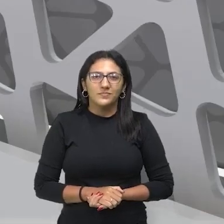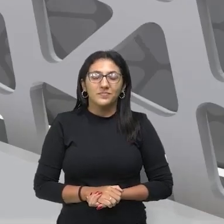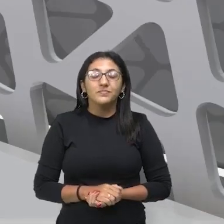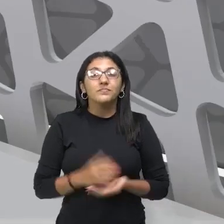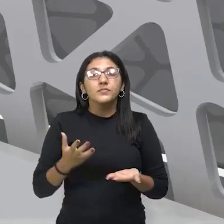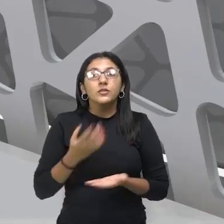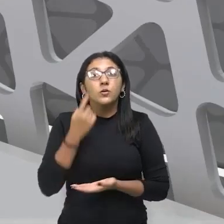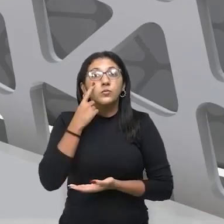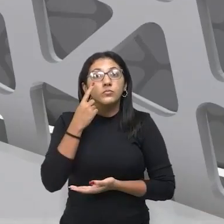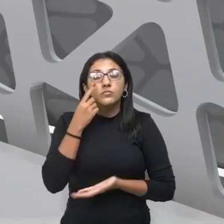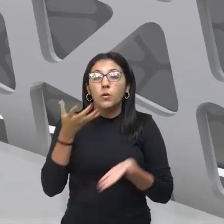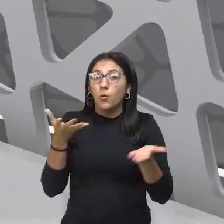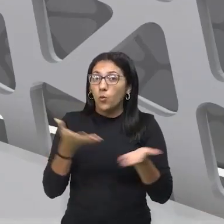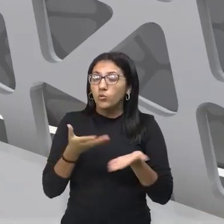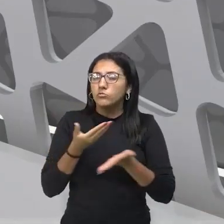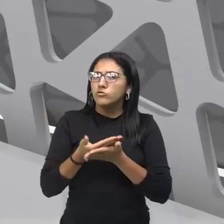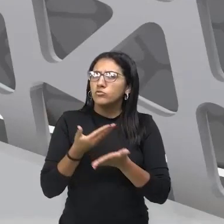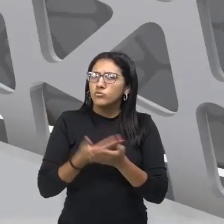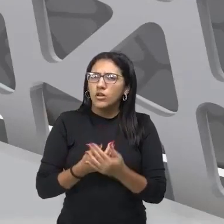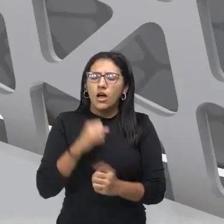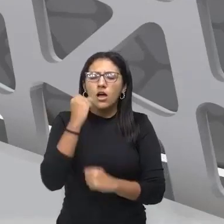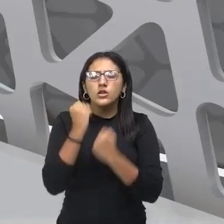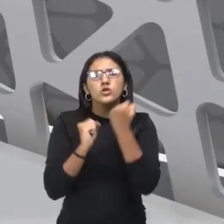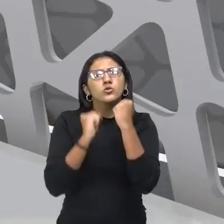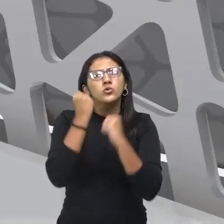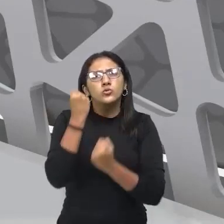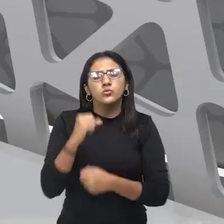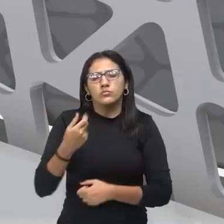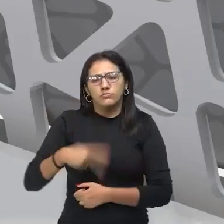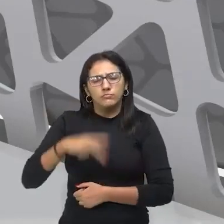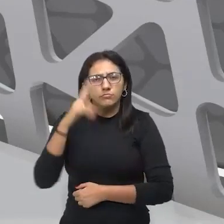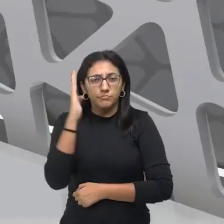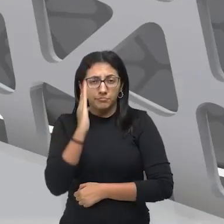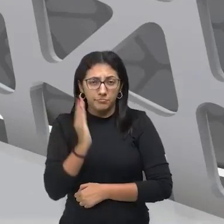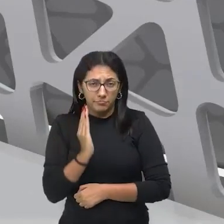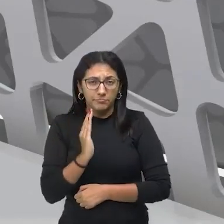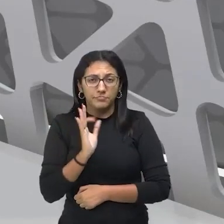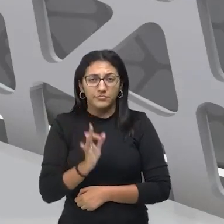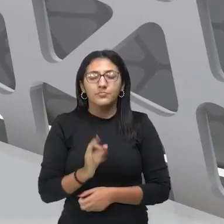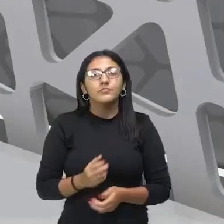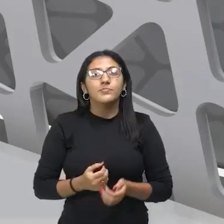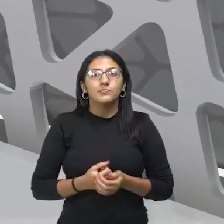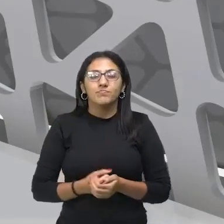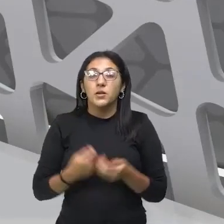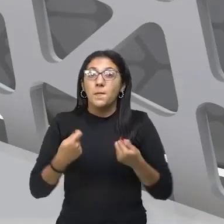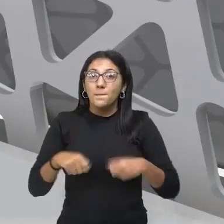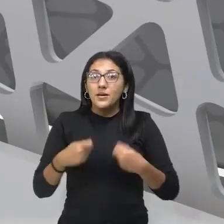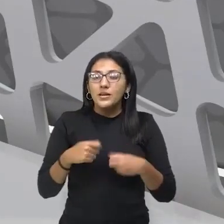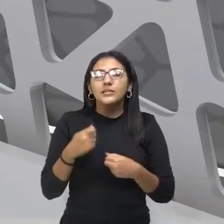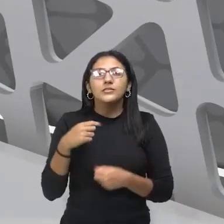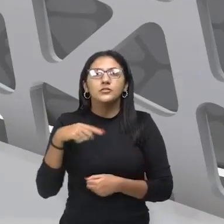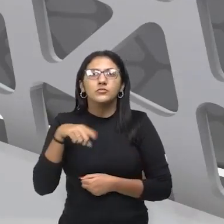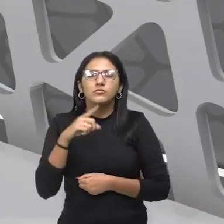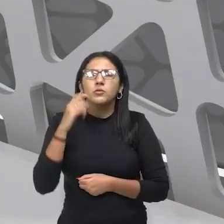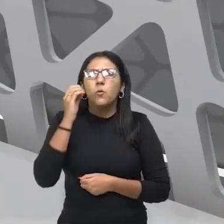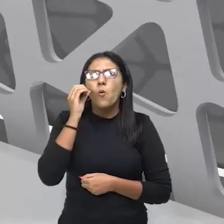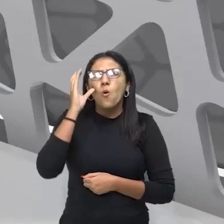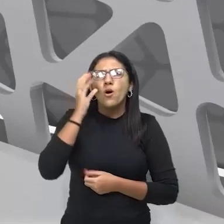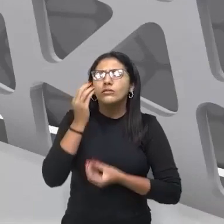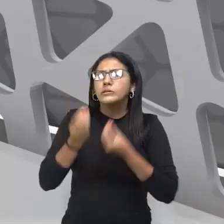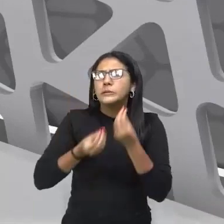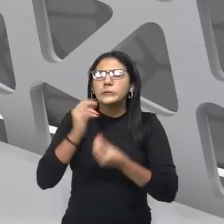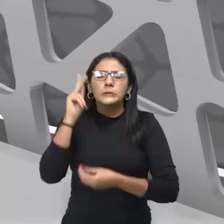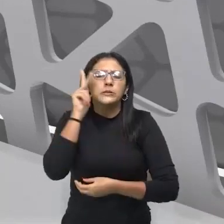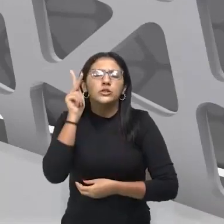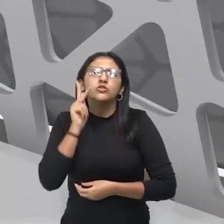Vamos falar hoje sobre a indústria no Brasil, tá? Então eu preciso do conhecimento histórico de